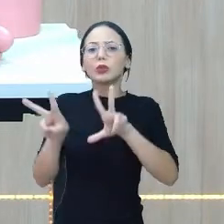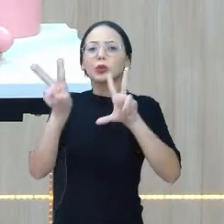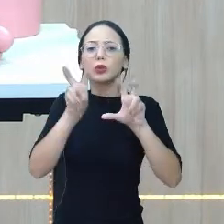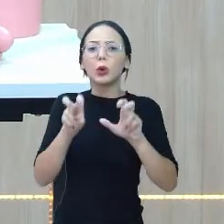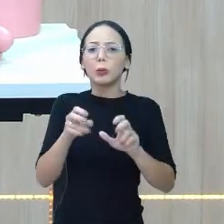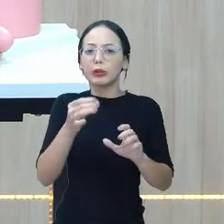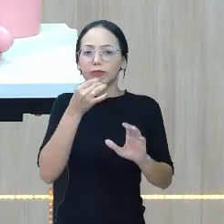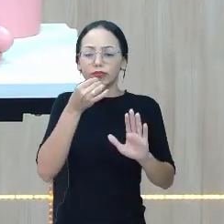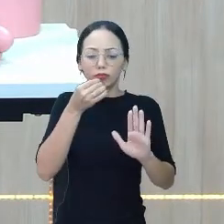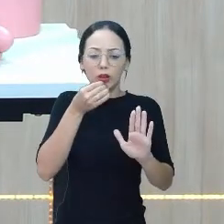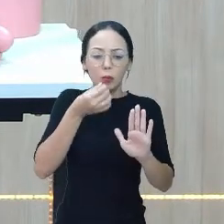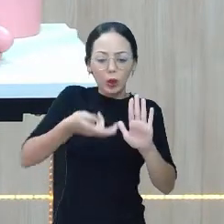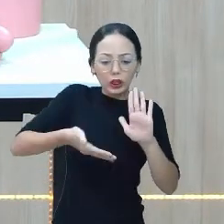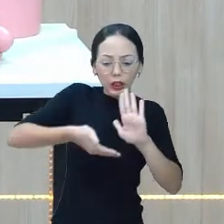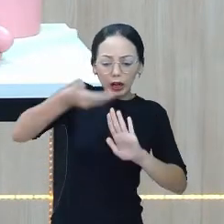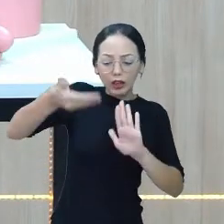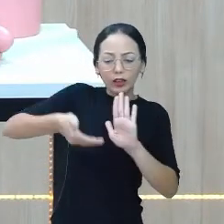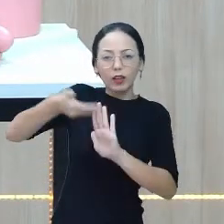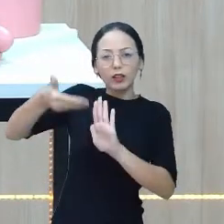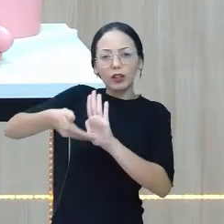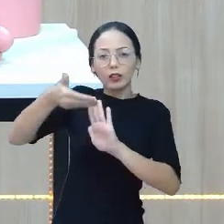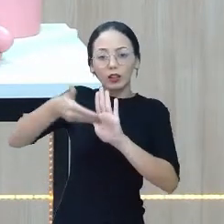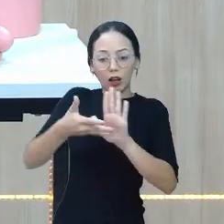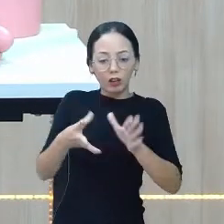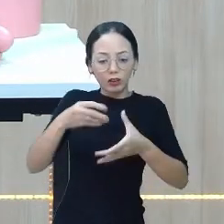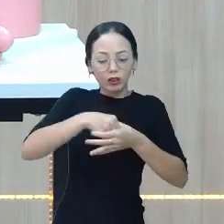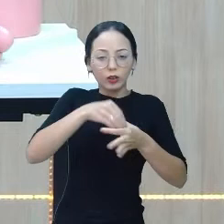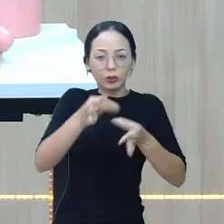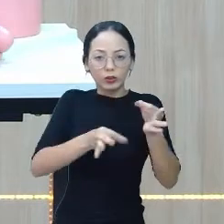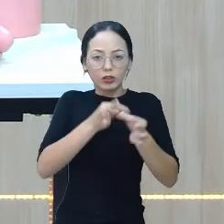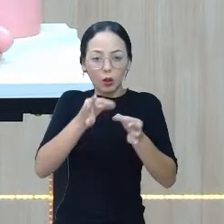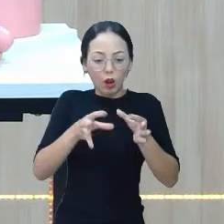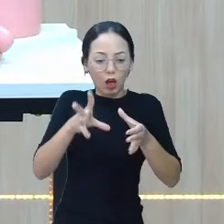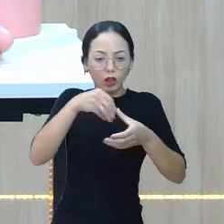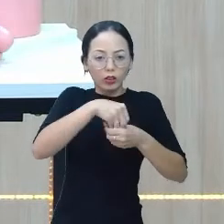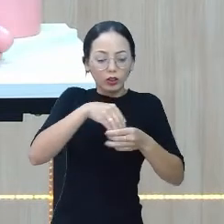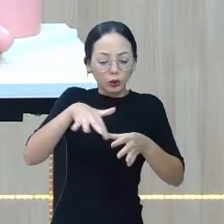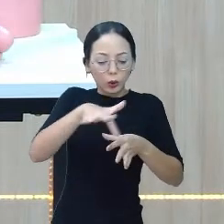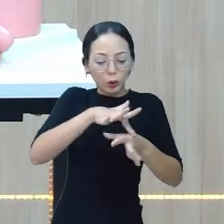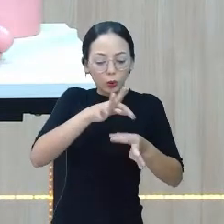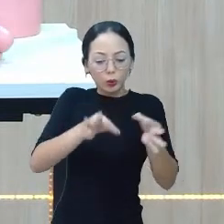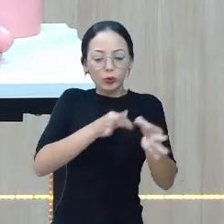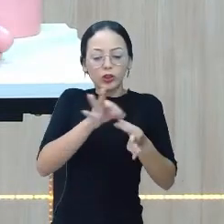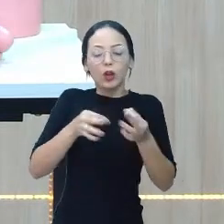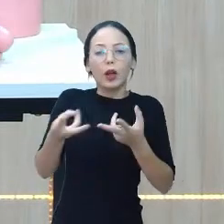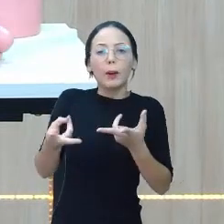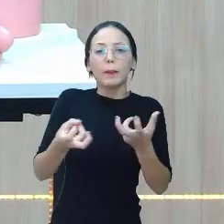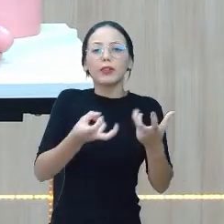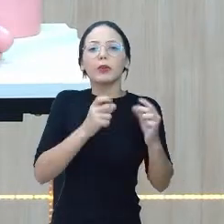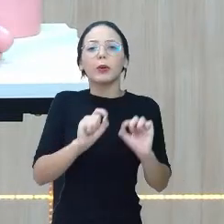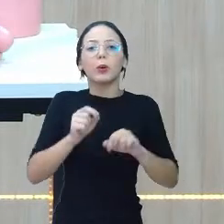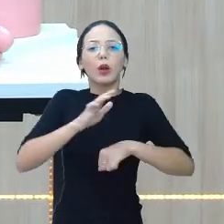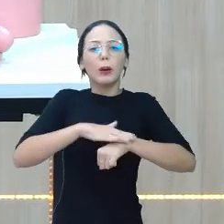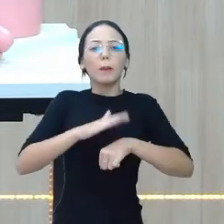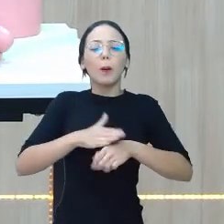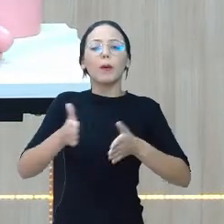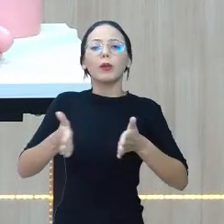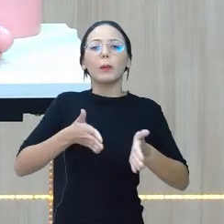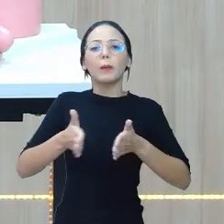excreção e essa substância intercelular ou esse meio intercelular, a gente vai perceber que durante